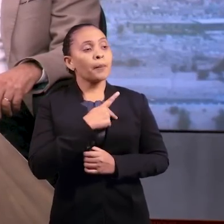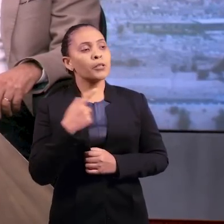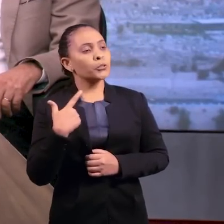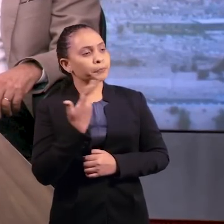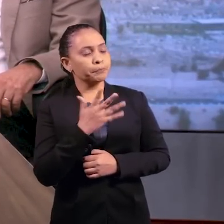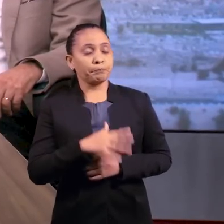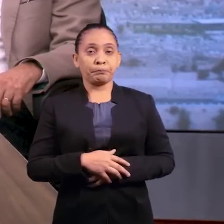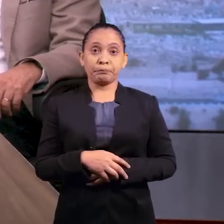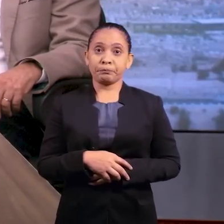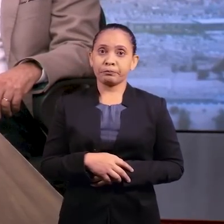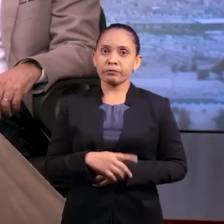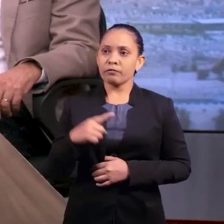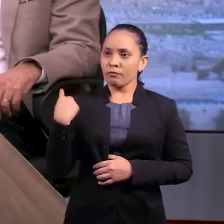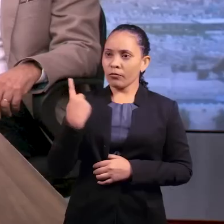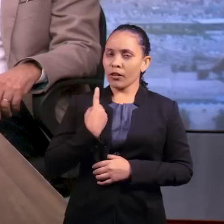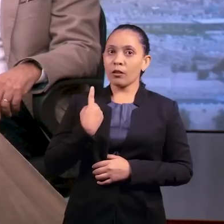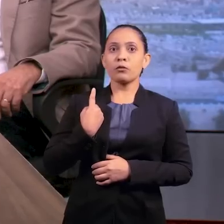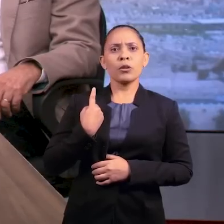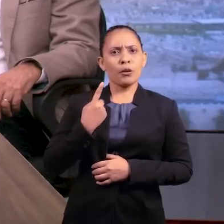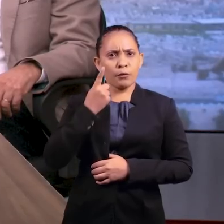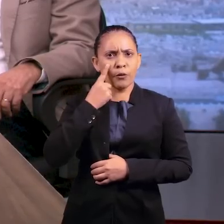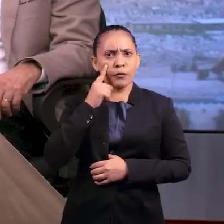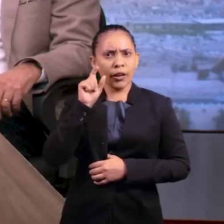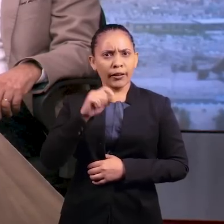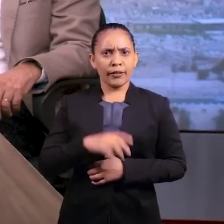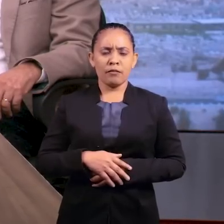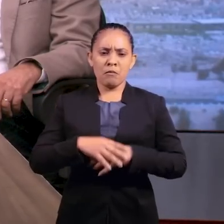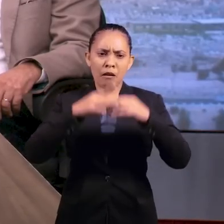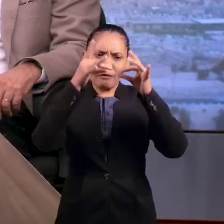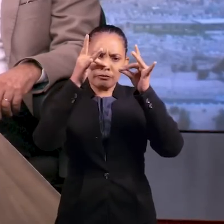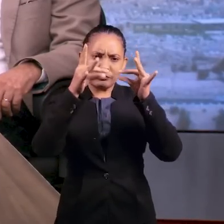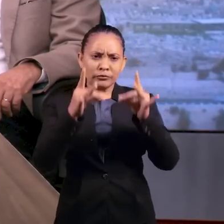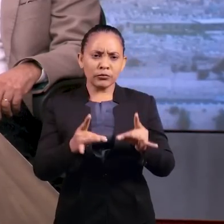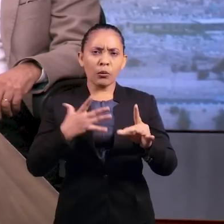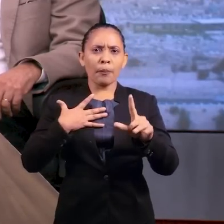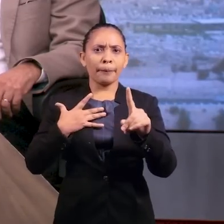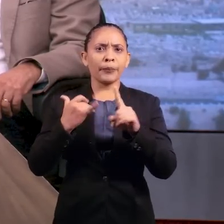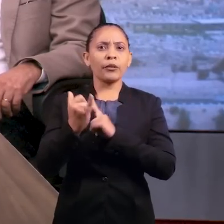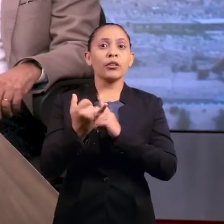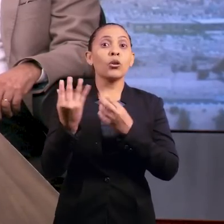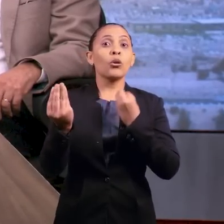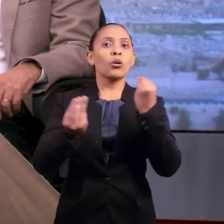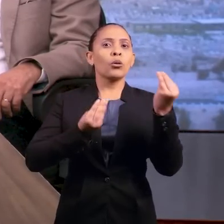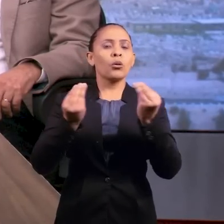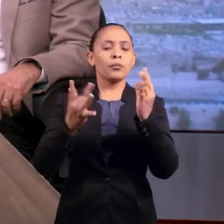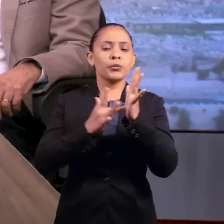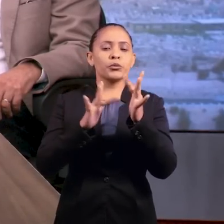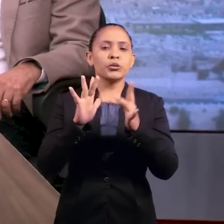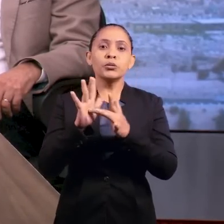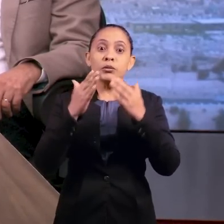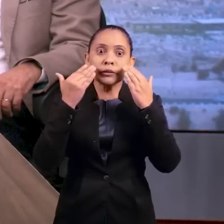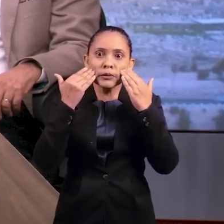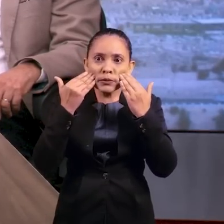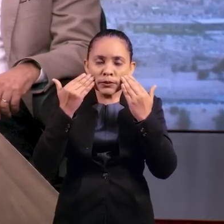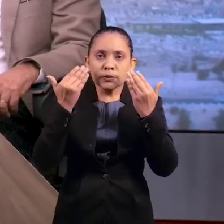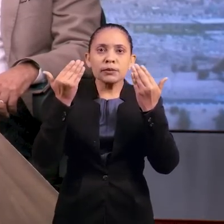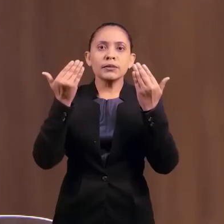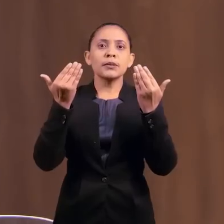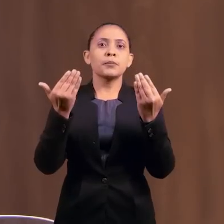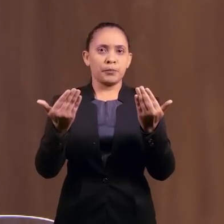Aqui nós vamos ver a descrição profética de como Jesus se apresentaria